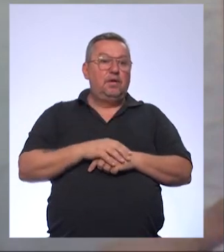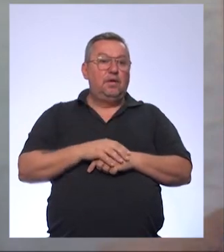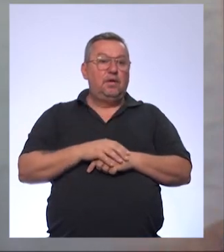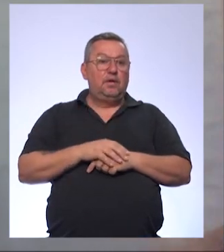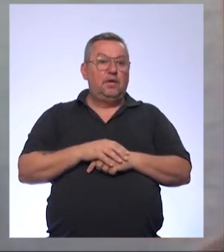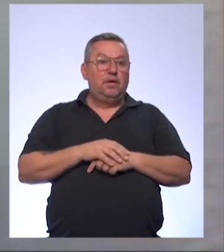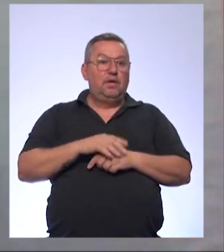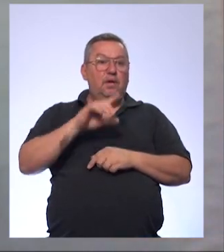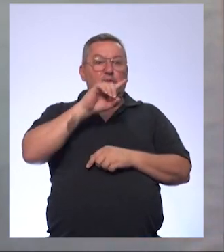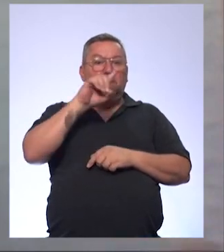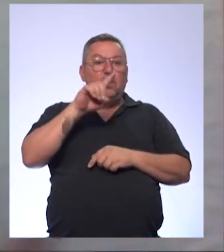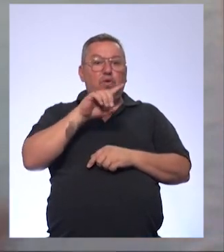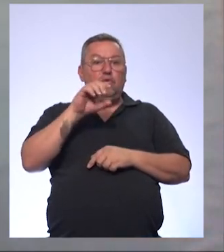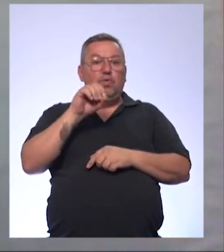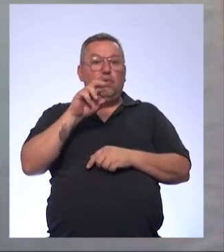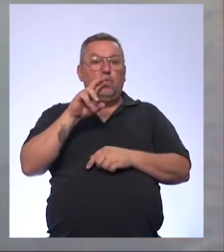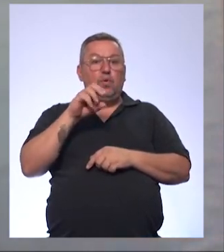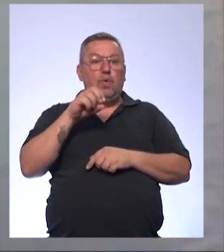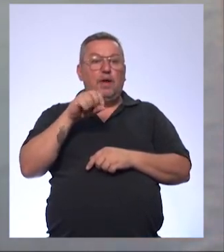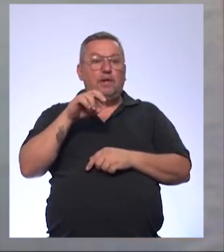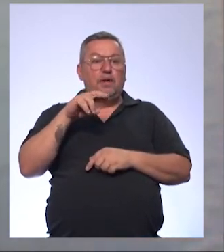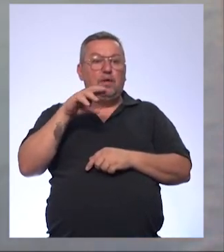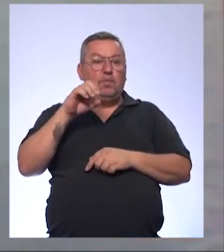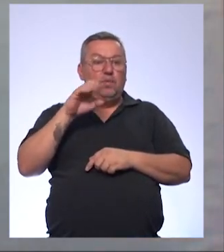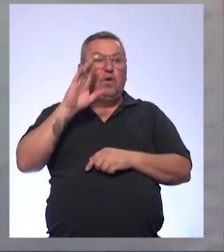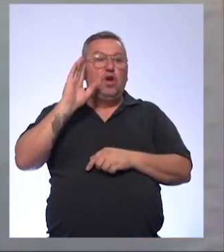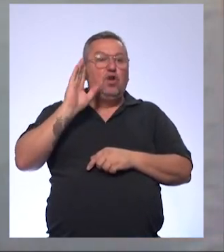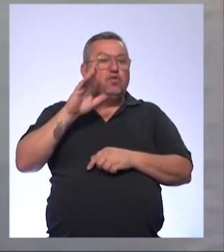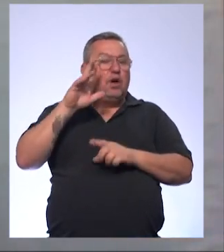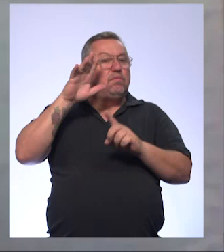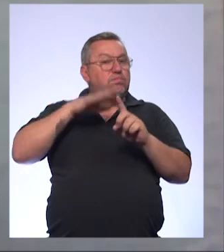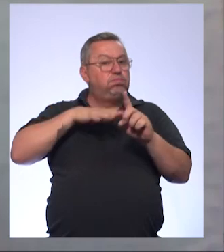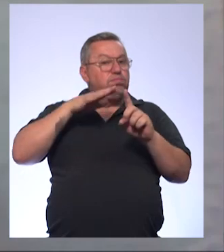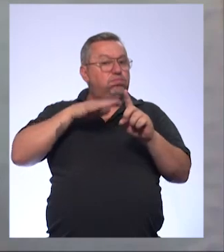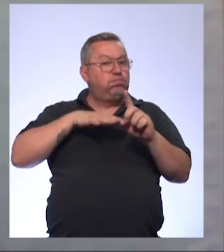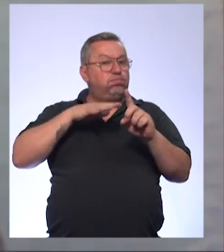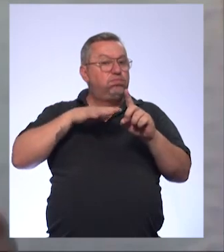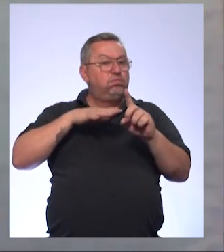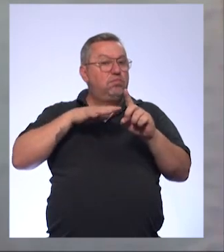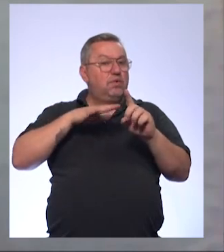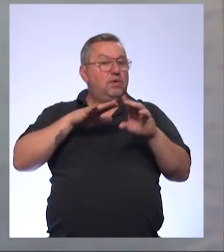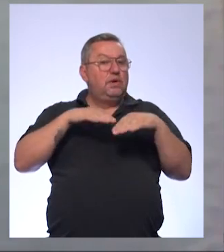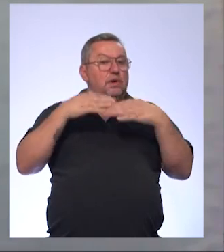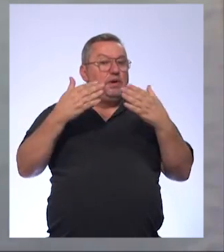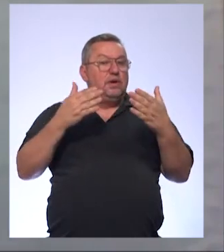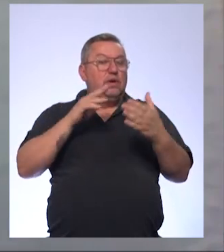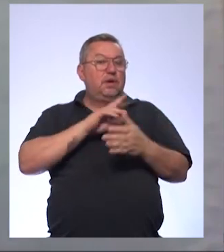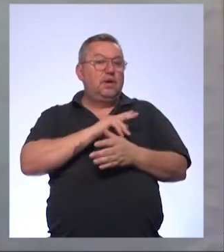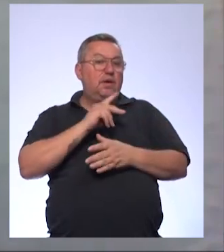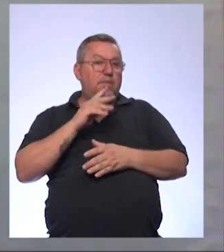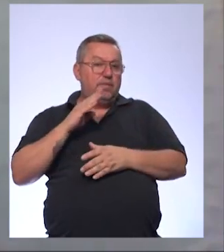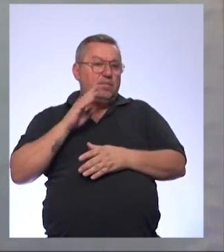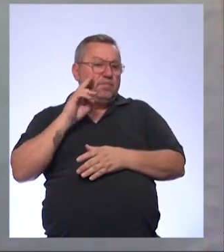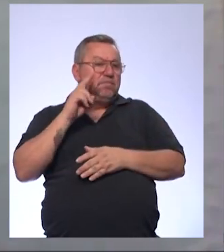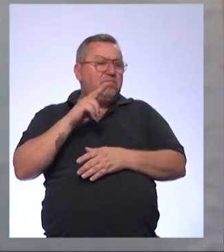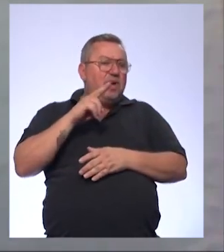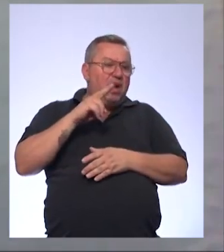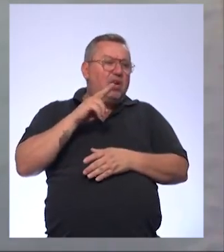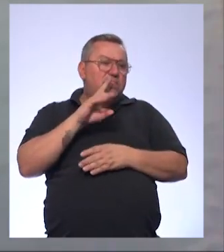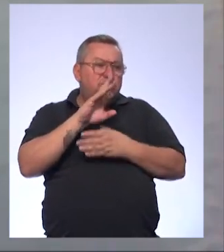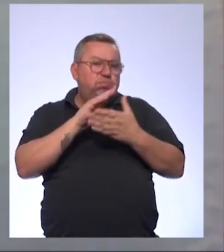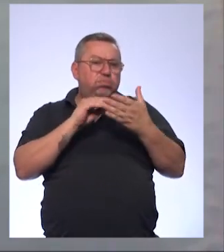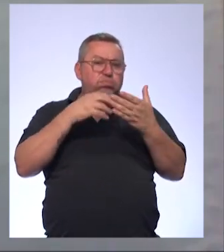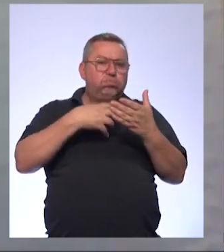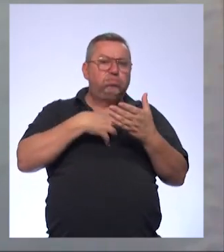chamava zoroatrismo. Os persas já cultuavam apenas um deus. E os hebreus, eles vêm aí nessa pegada também de